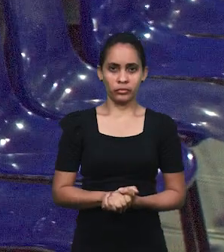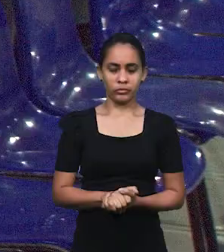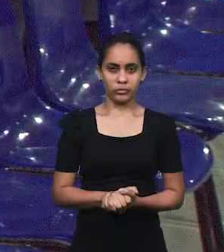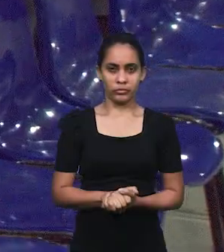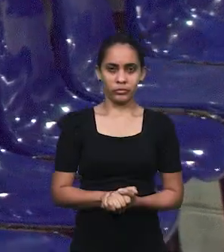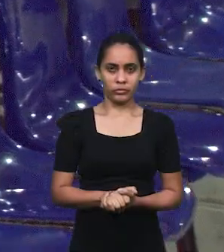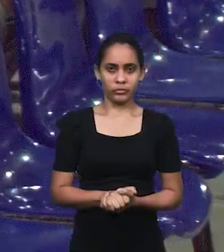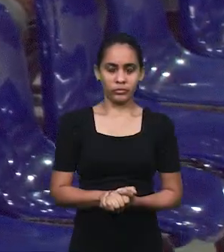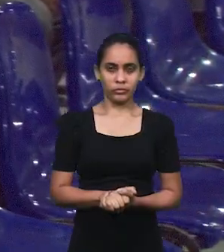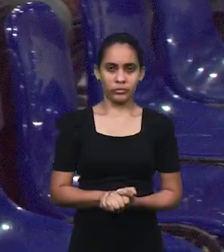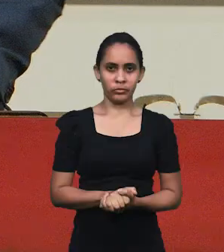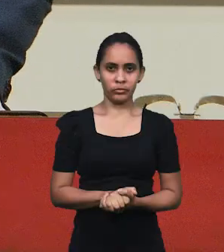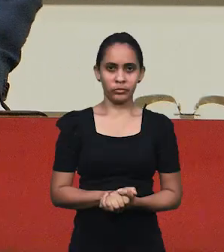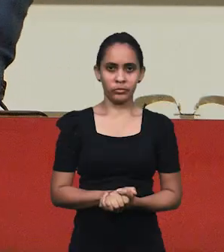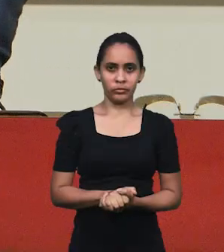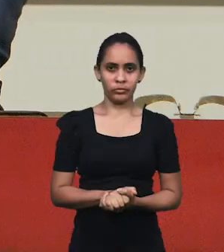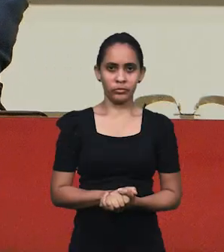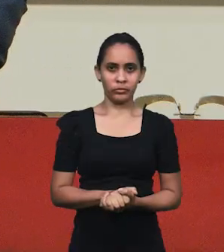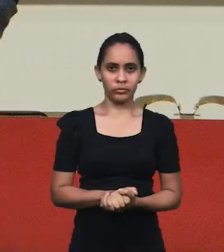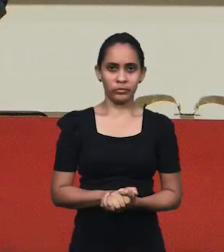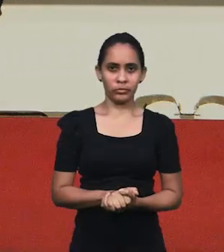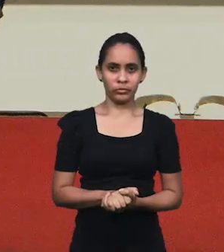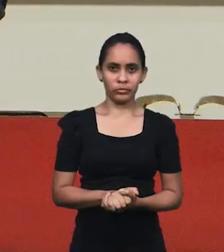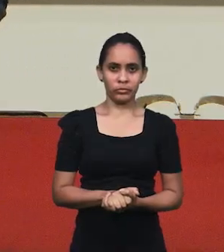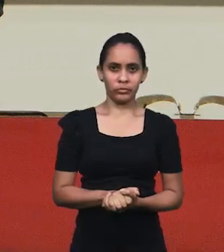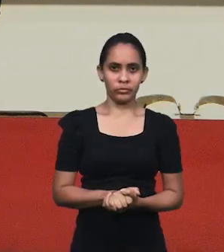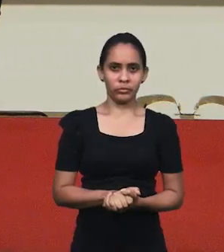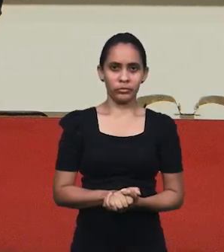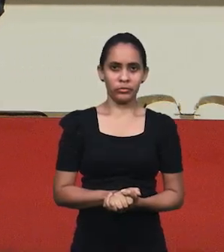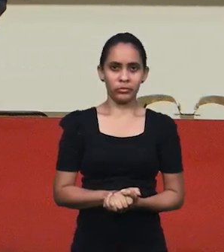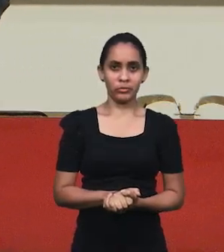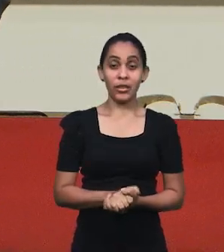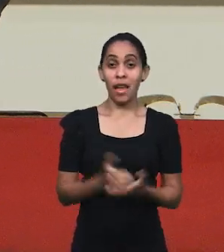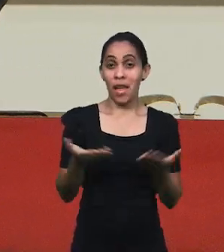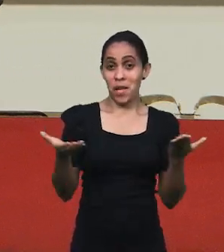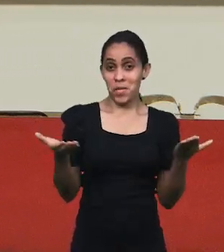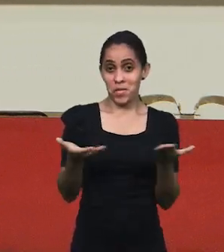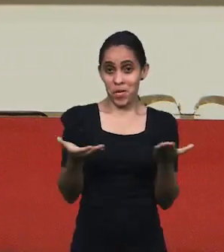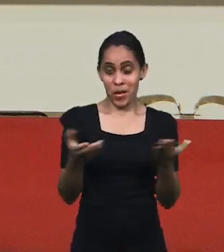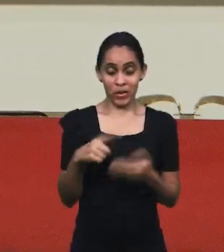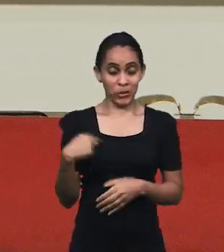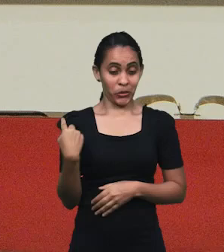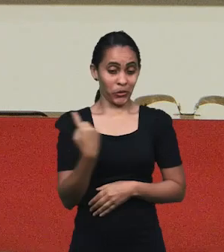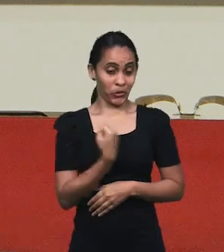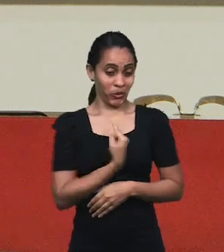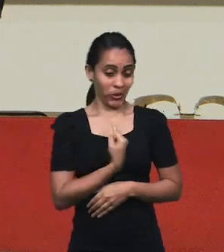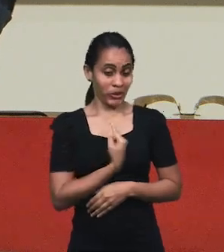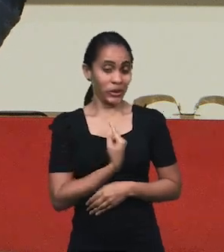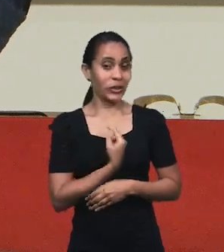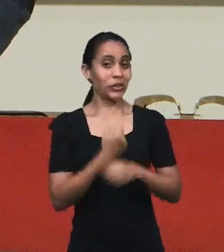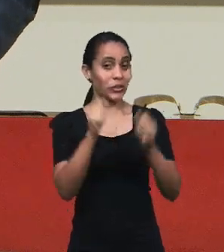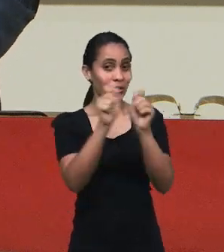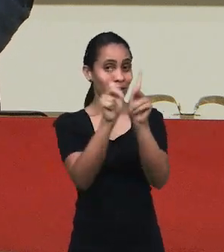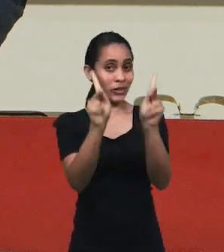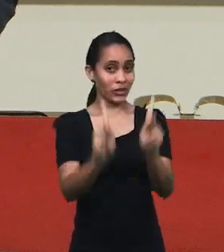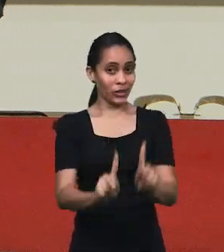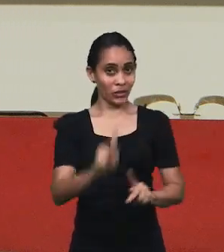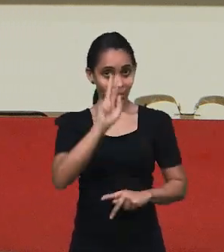Nós gostaríamos de saudar o comando da Polícia Militar do Estado do Espírito